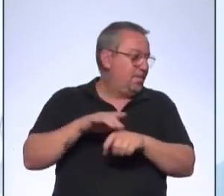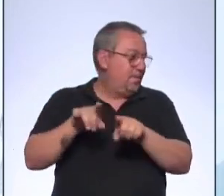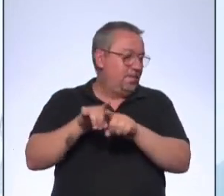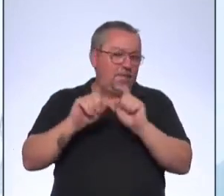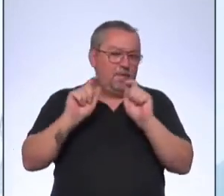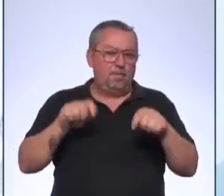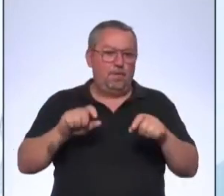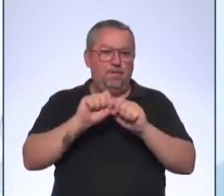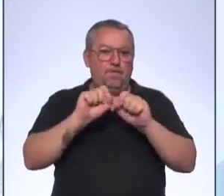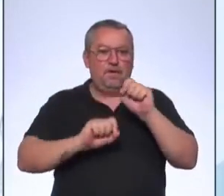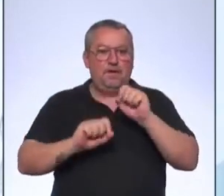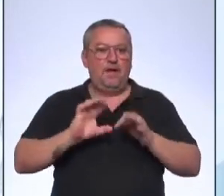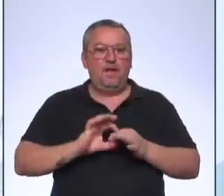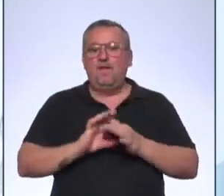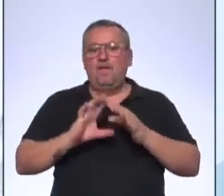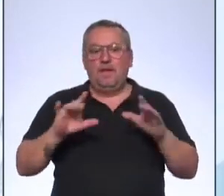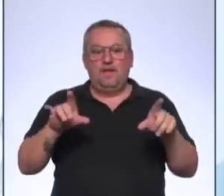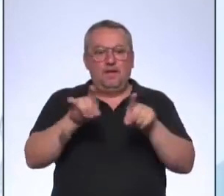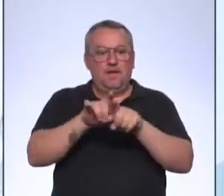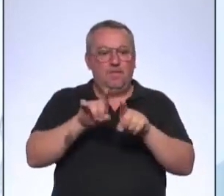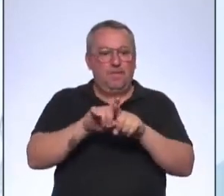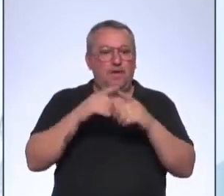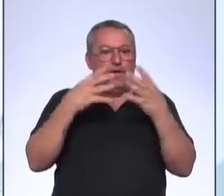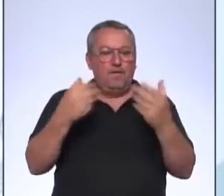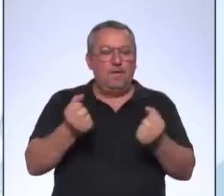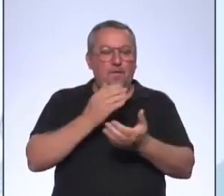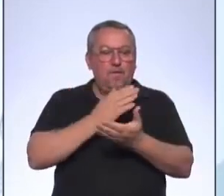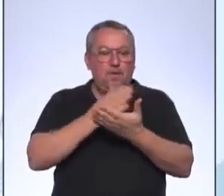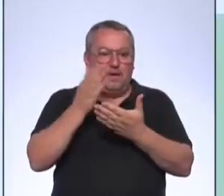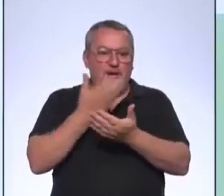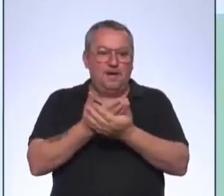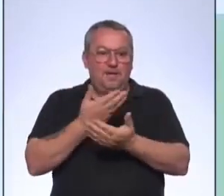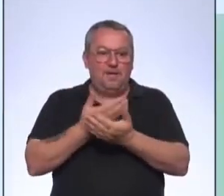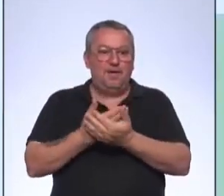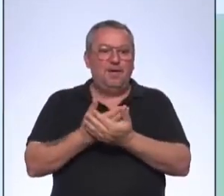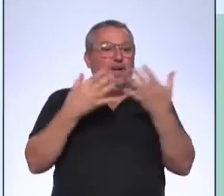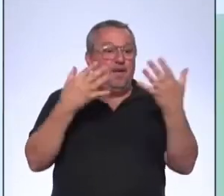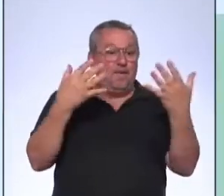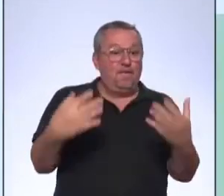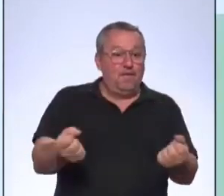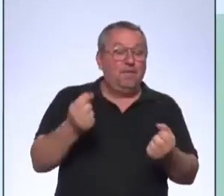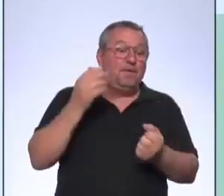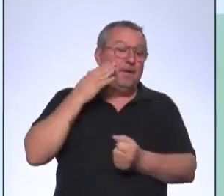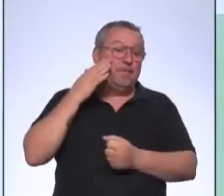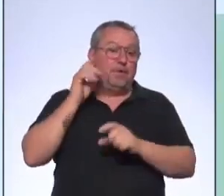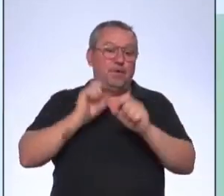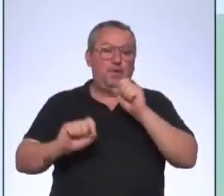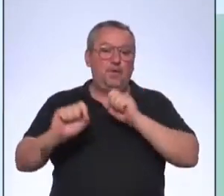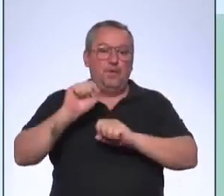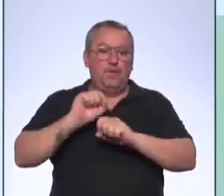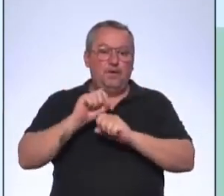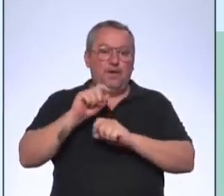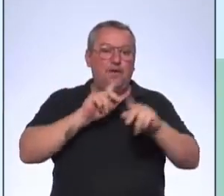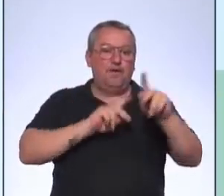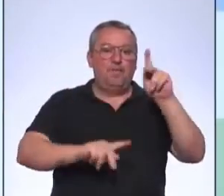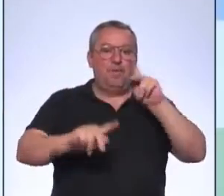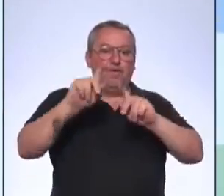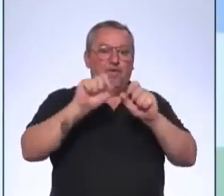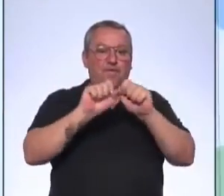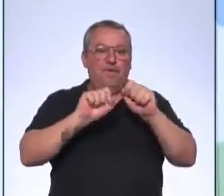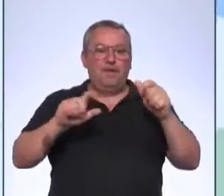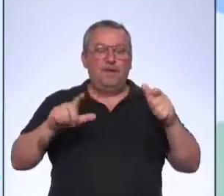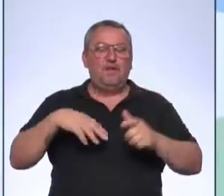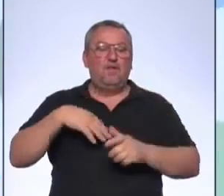pode interagir à vontade e vamos começar a aula, professor Carlos. Vamos lá, vamos saber o que esses povos produziram